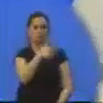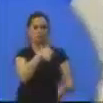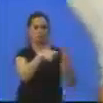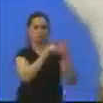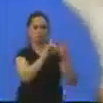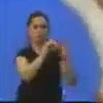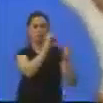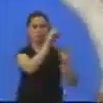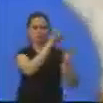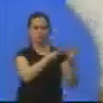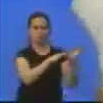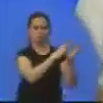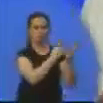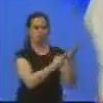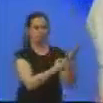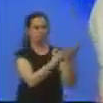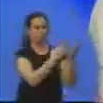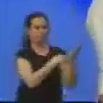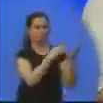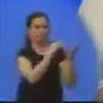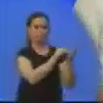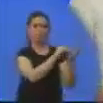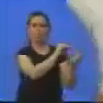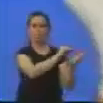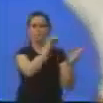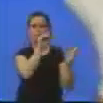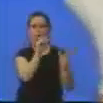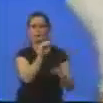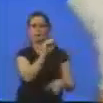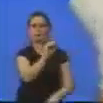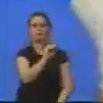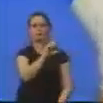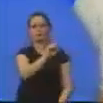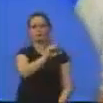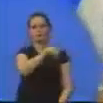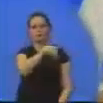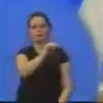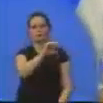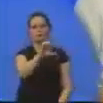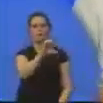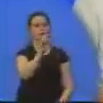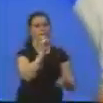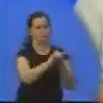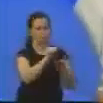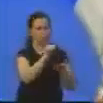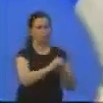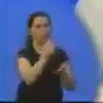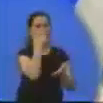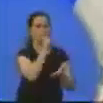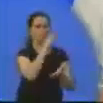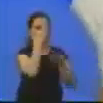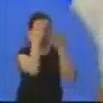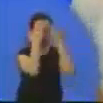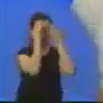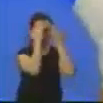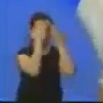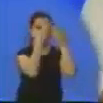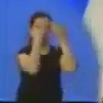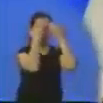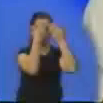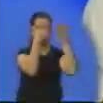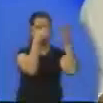texto. Eu pego o sinal da derivada, e é sempre conveniente você escrever tudo isso, para ficar bem claro o que está sendo feito. Então você